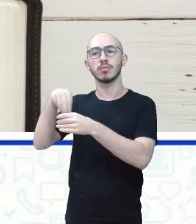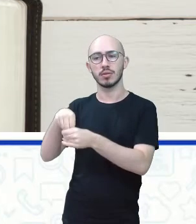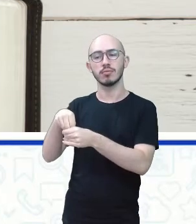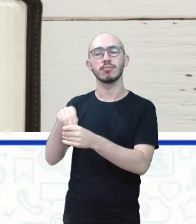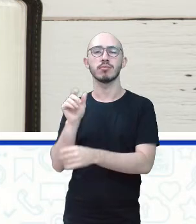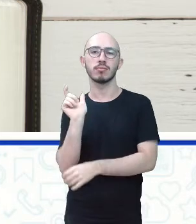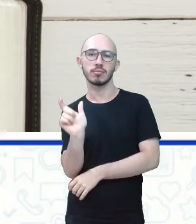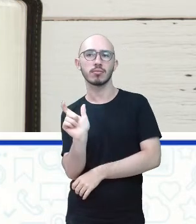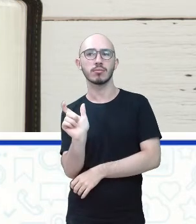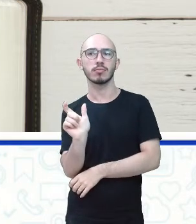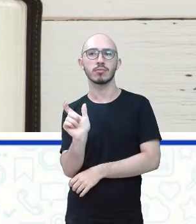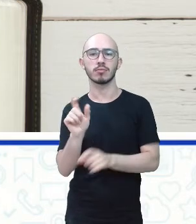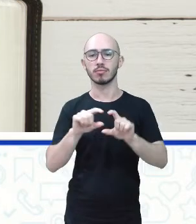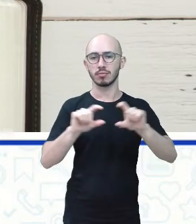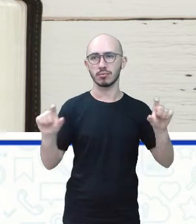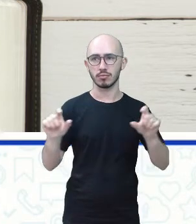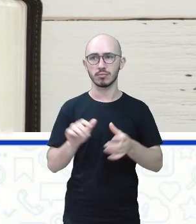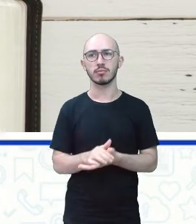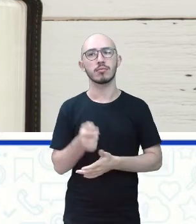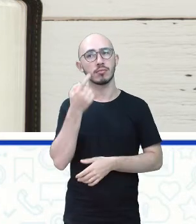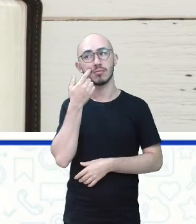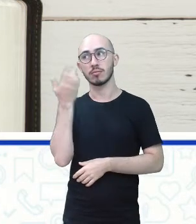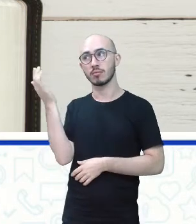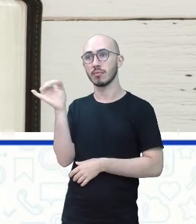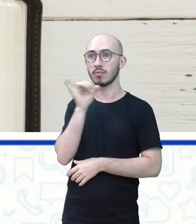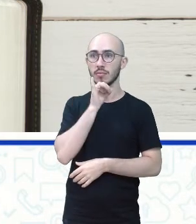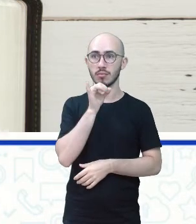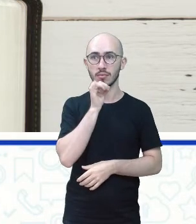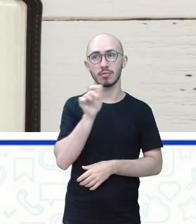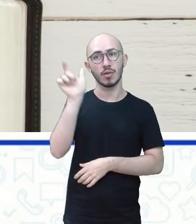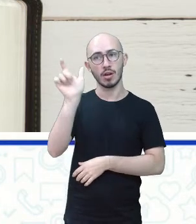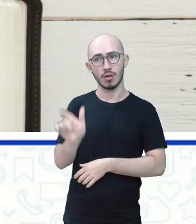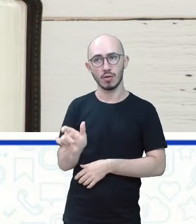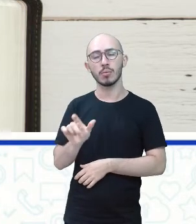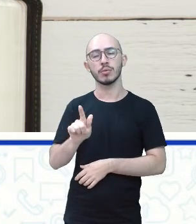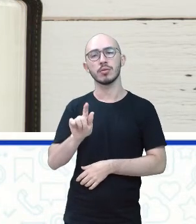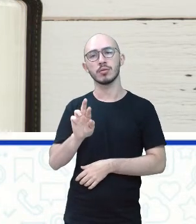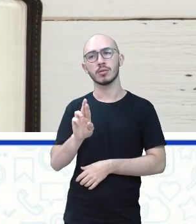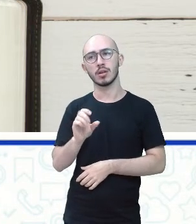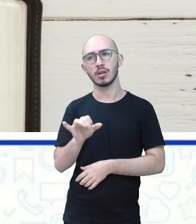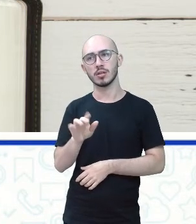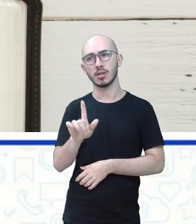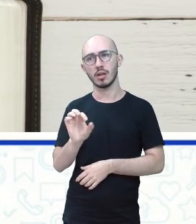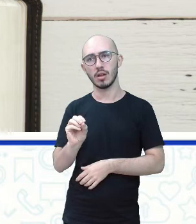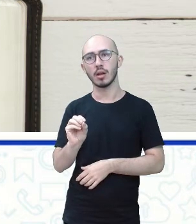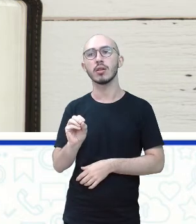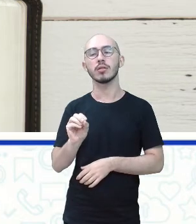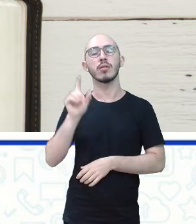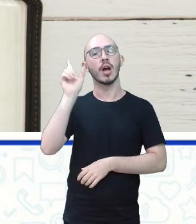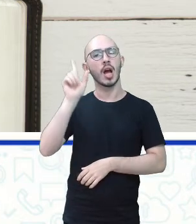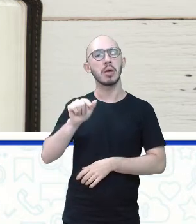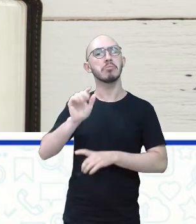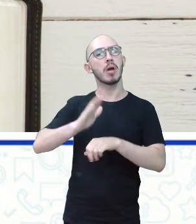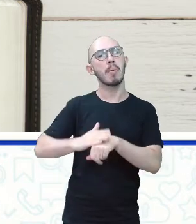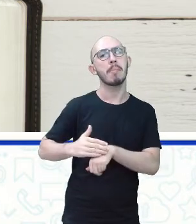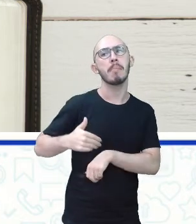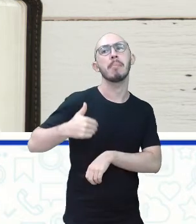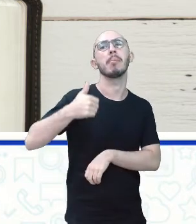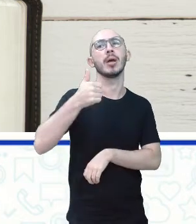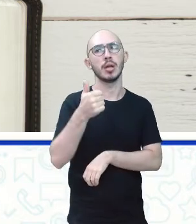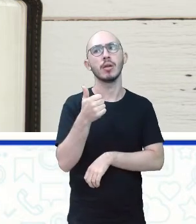vocês, diz assim: Graciliano Ramos é considerado o melhor ficcionista do